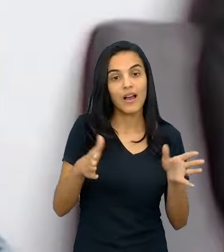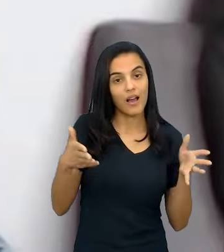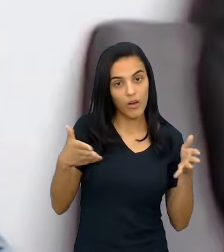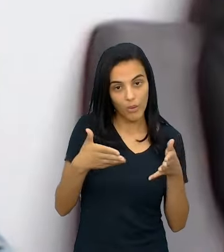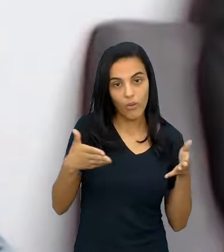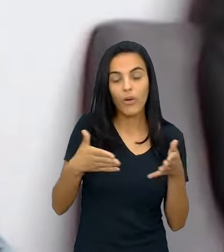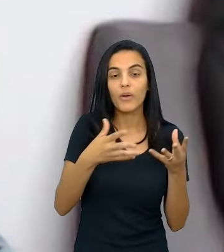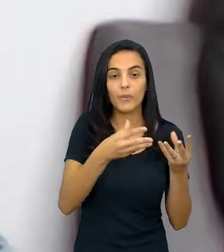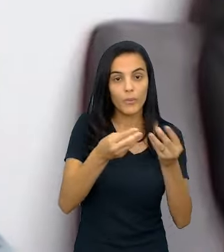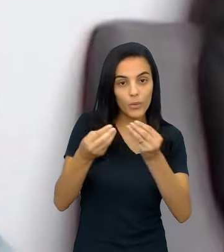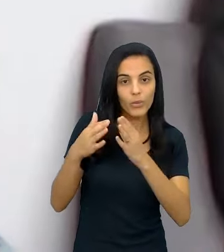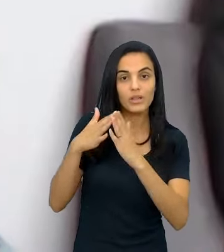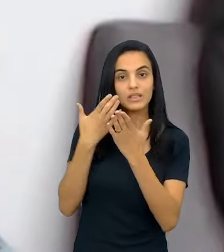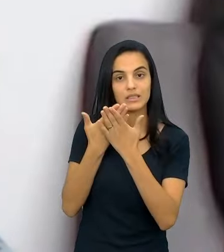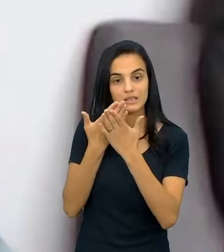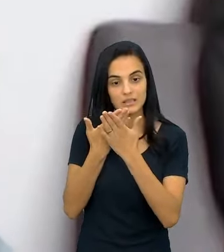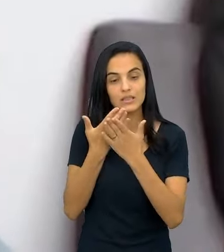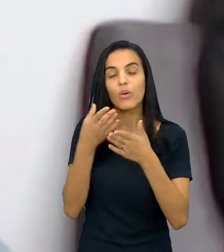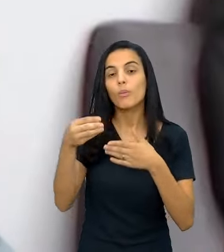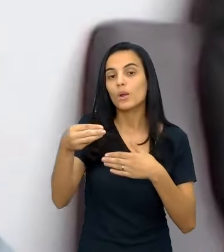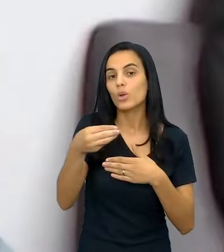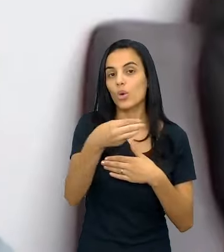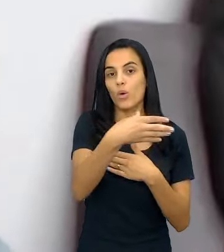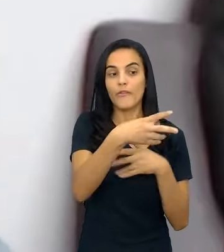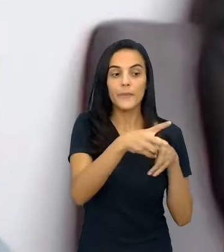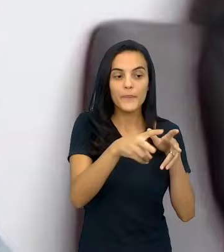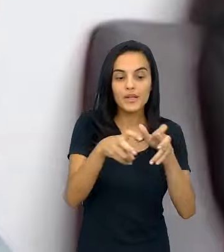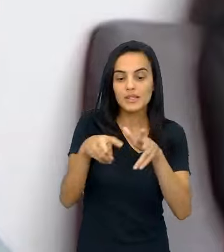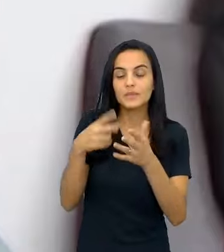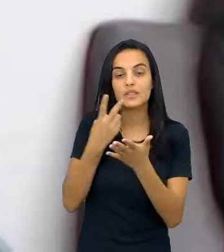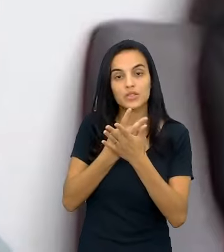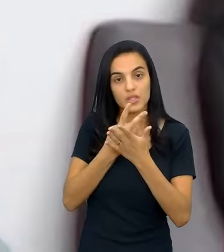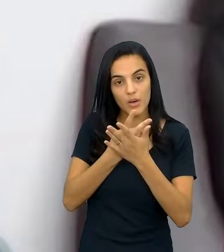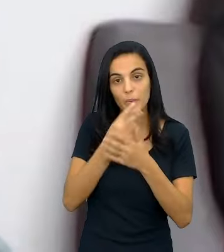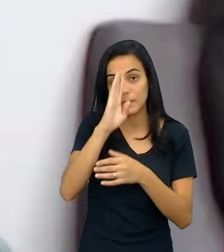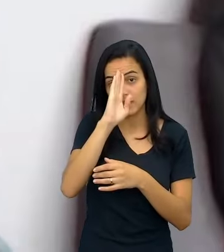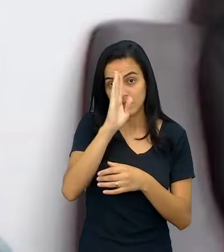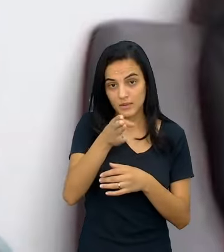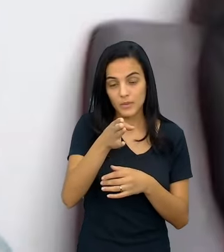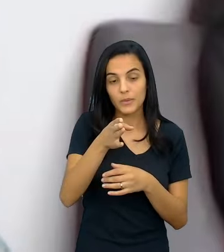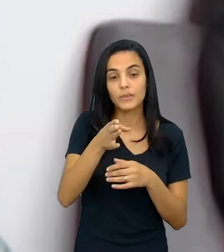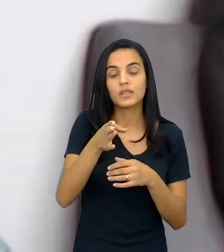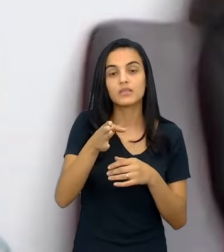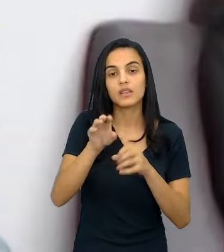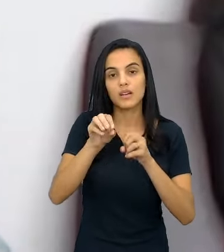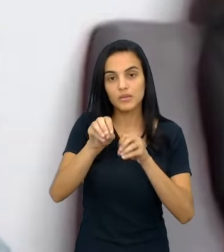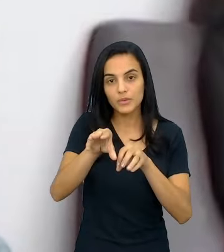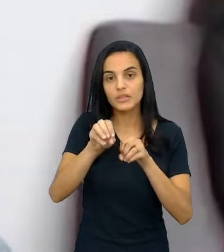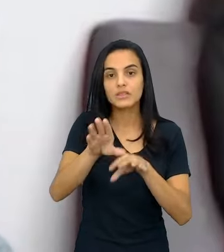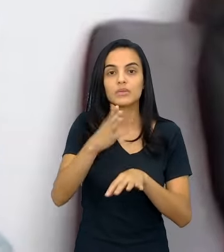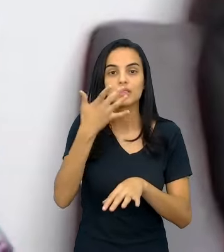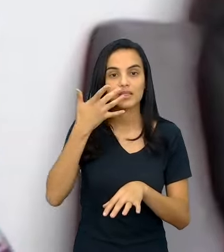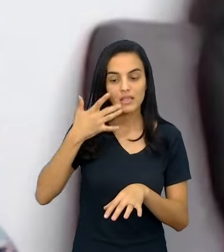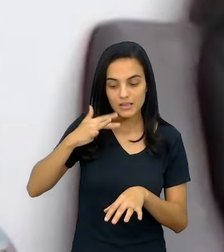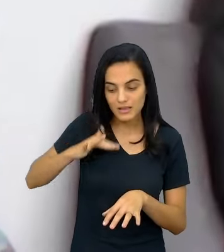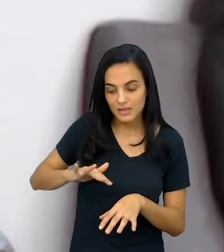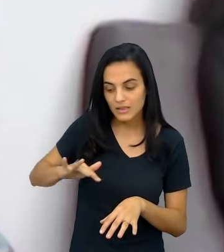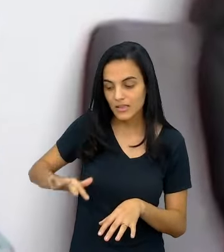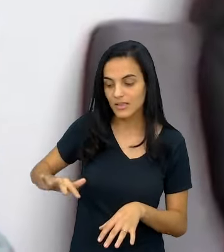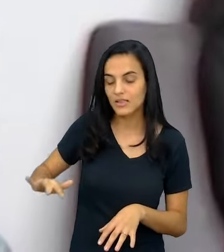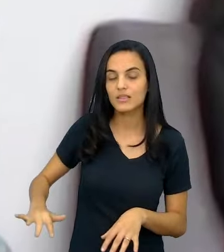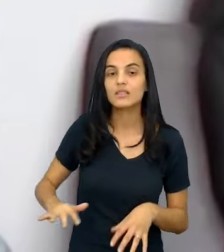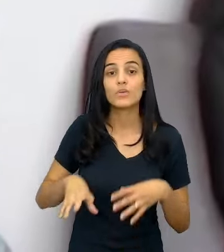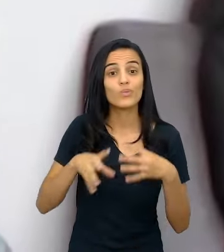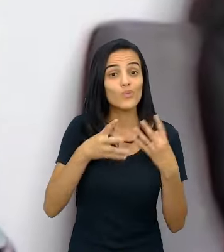atualmente, muitas escolas adotaram uma nova concepção de erro, principalmente, né, na educação das crianças, né? O quanto